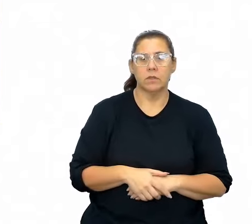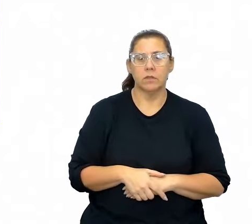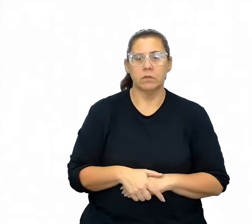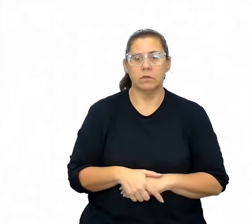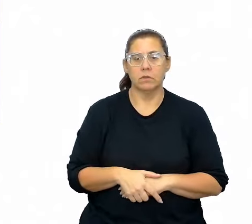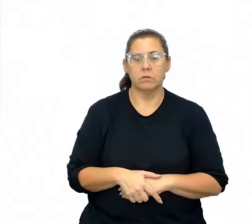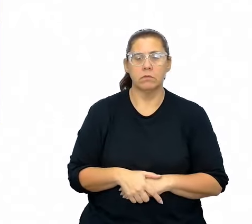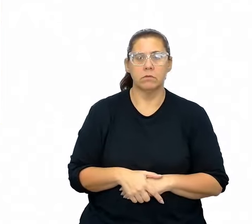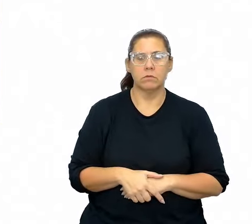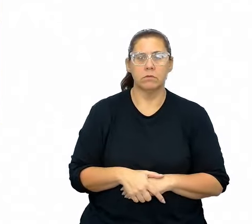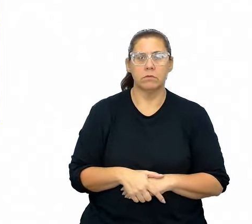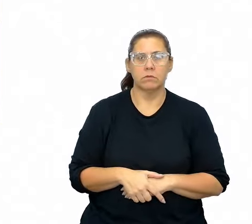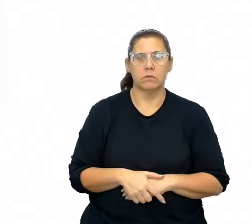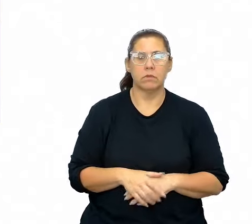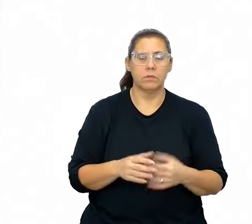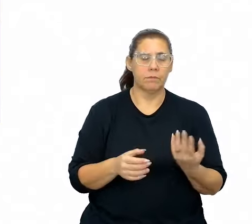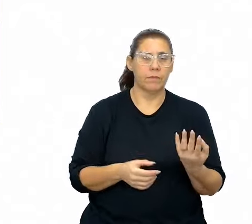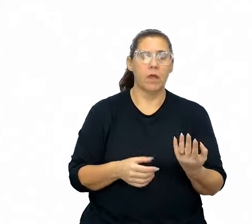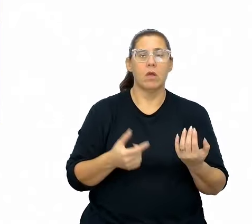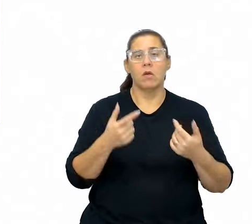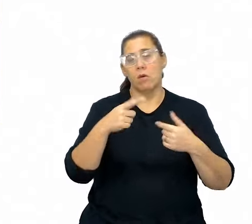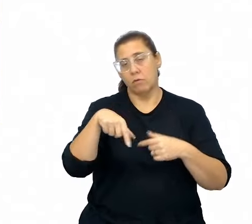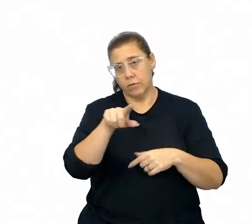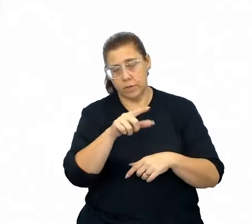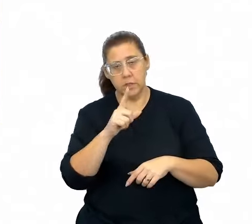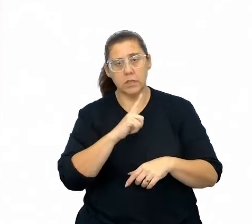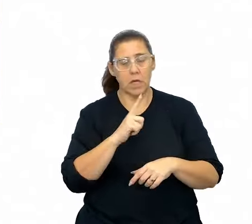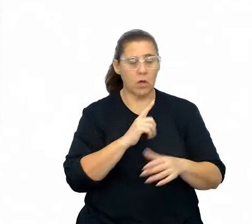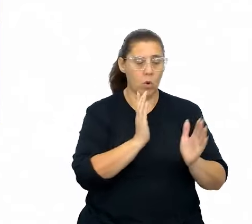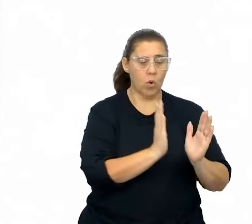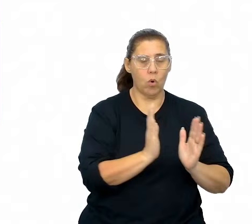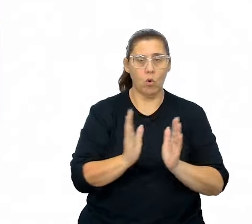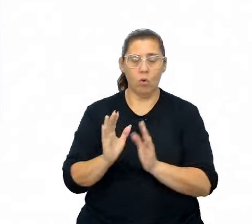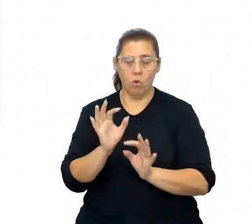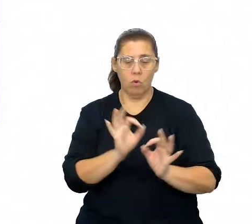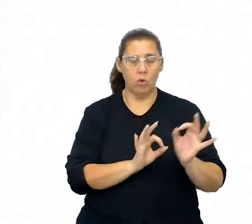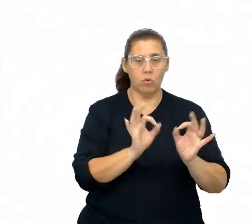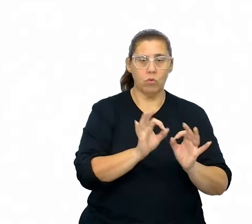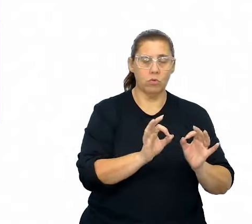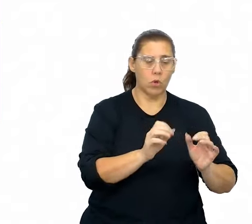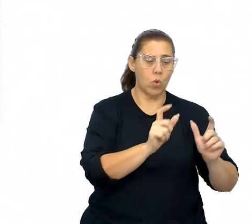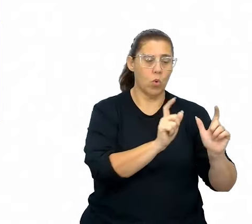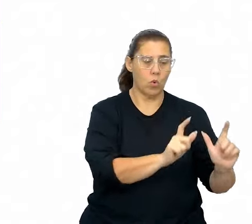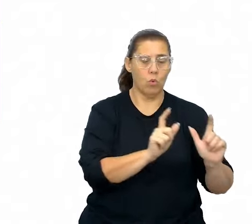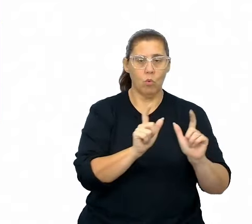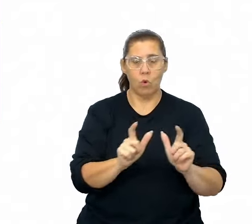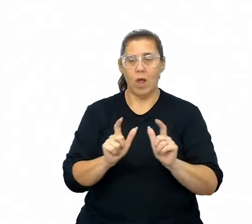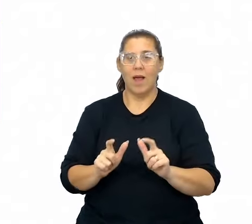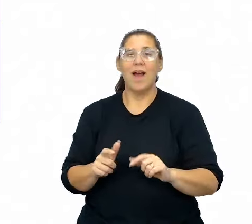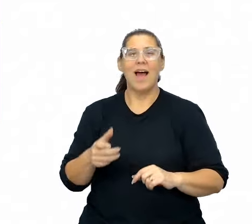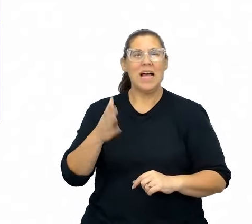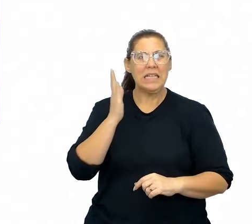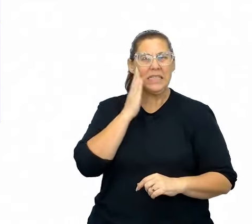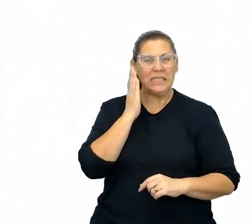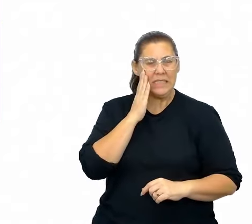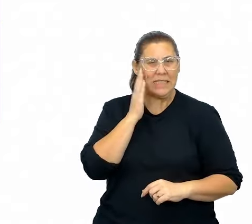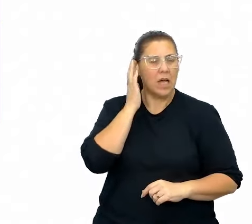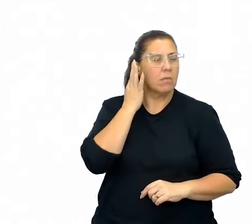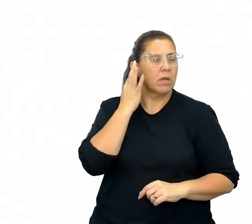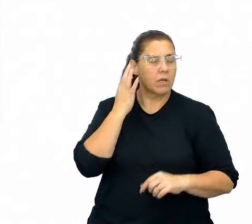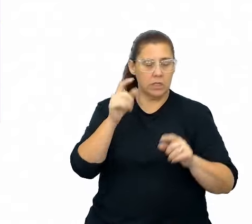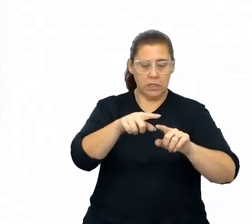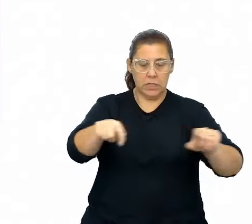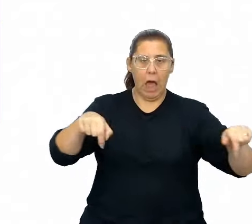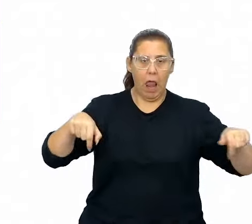estações para as quais vocês poderão organizar os cantos da sala com diferentes